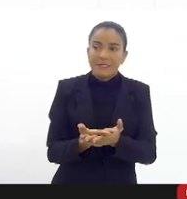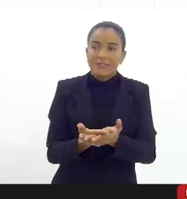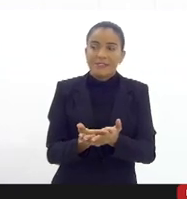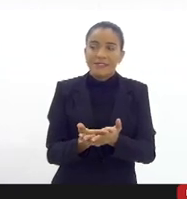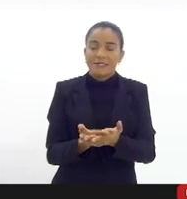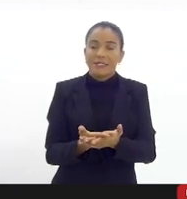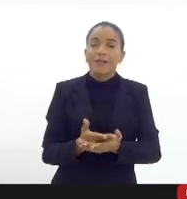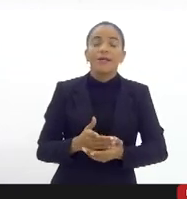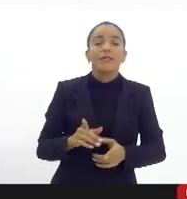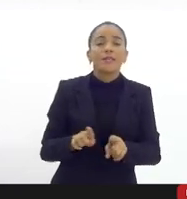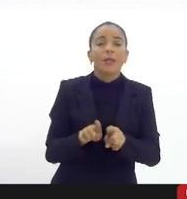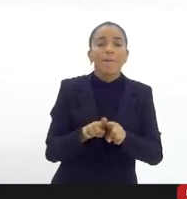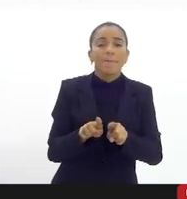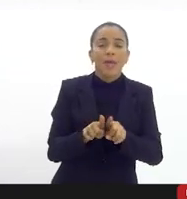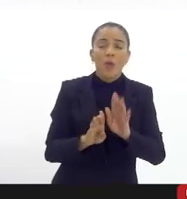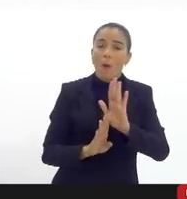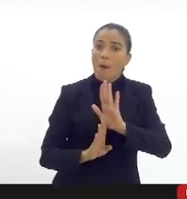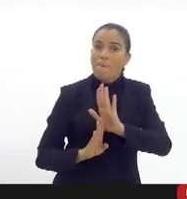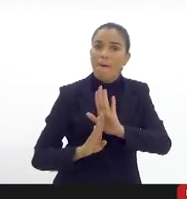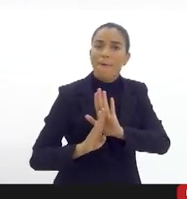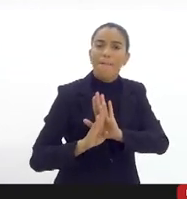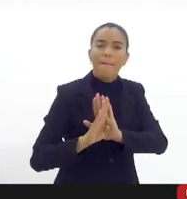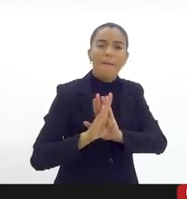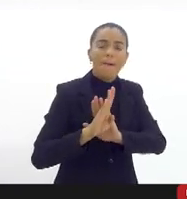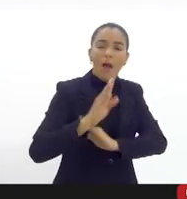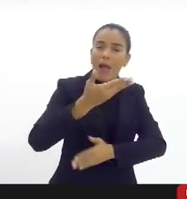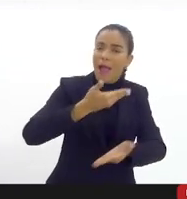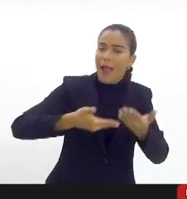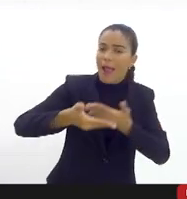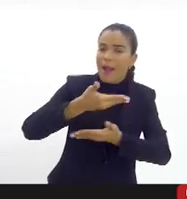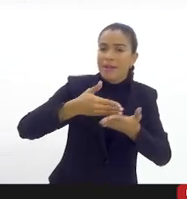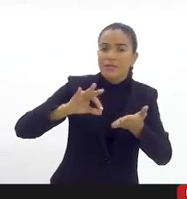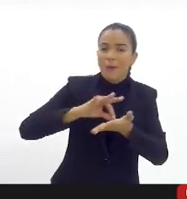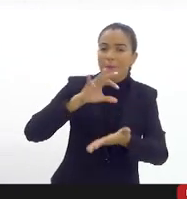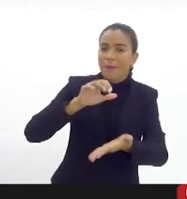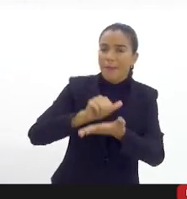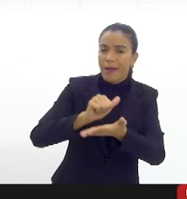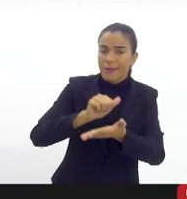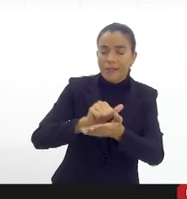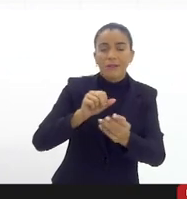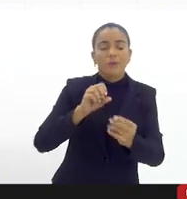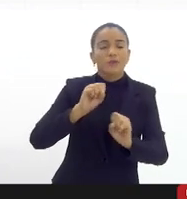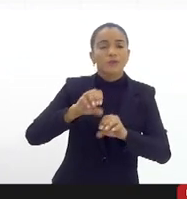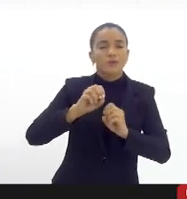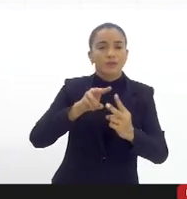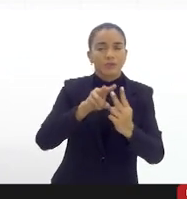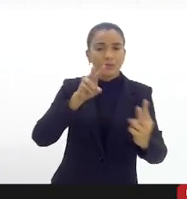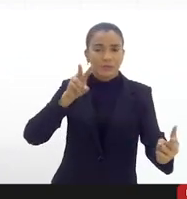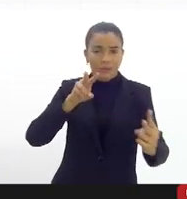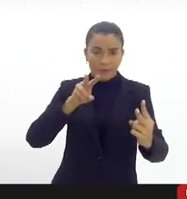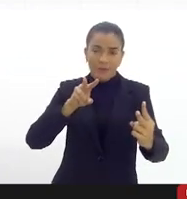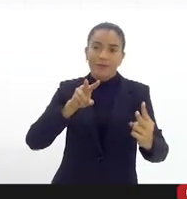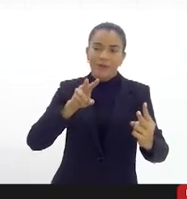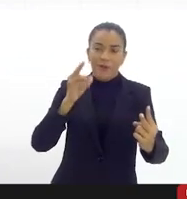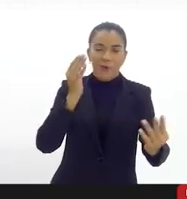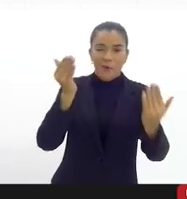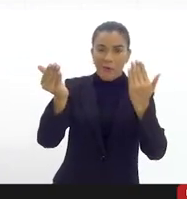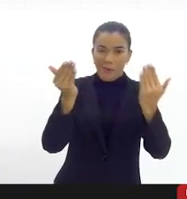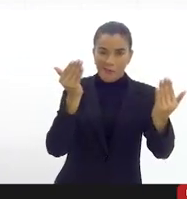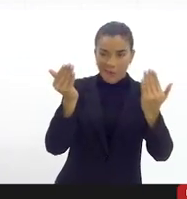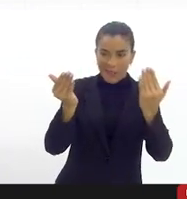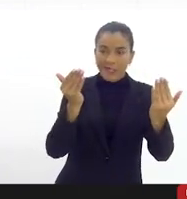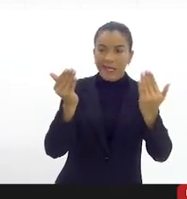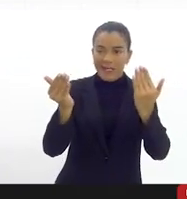é uma expansão das relação entre matrículas no ensino à distância no presencial é também